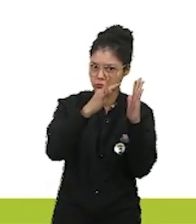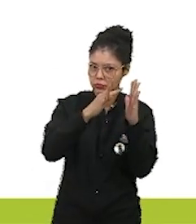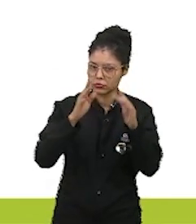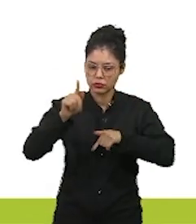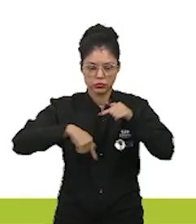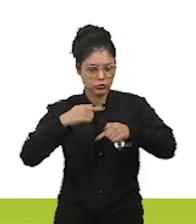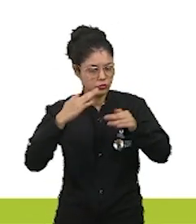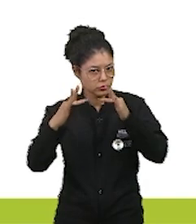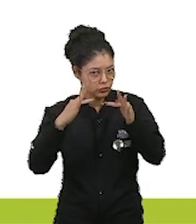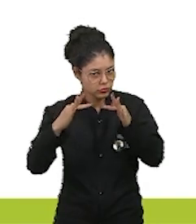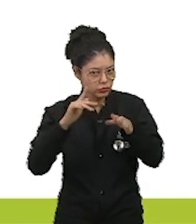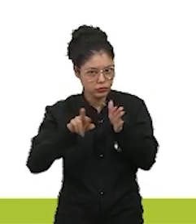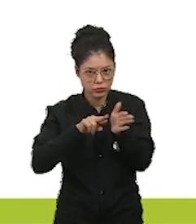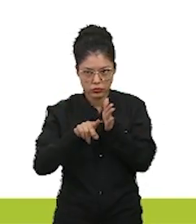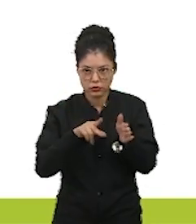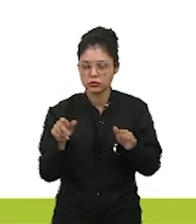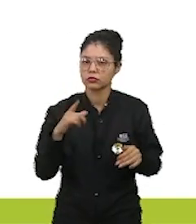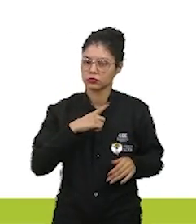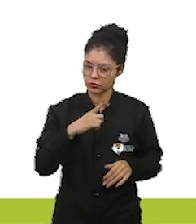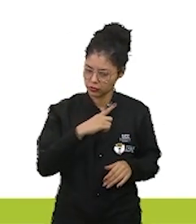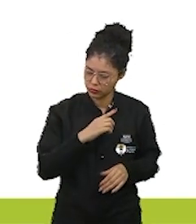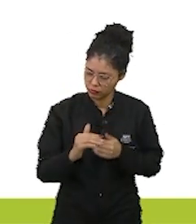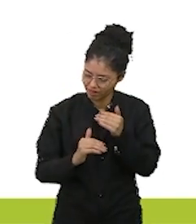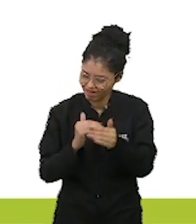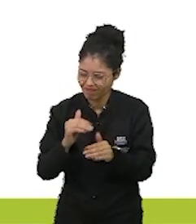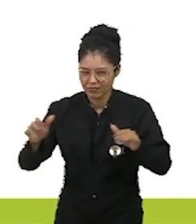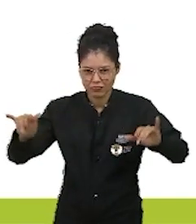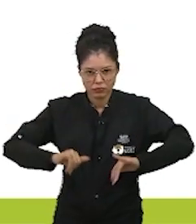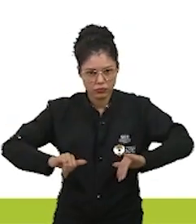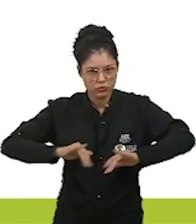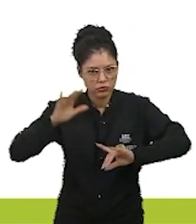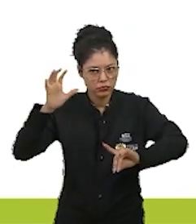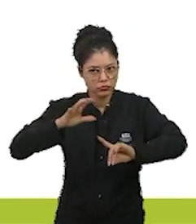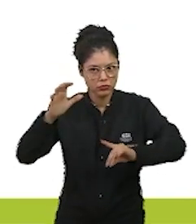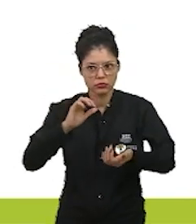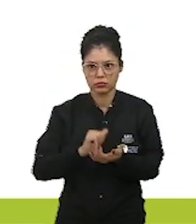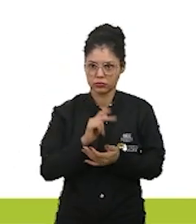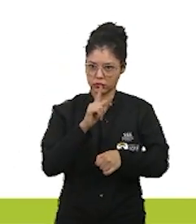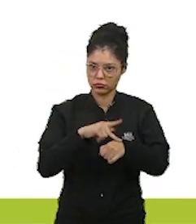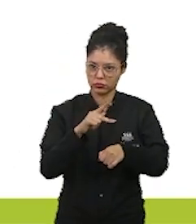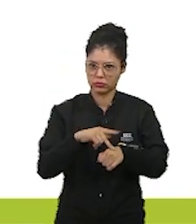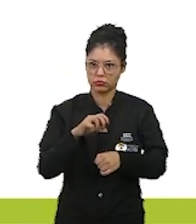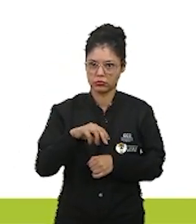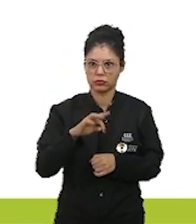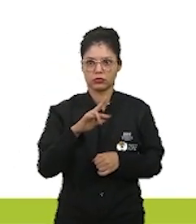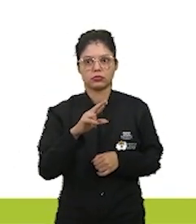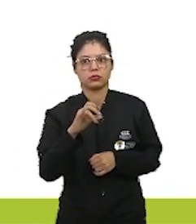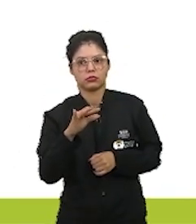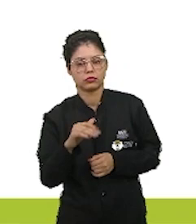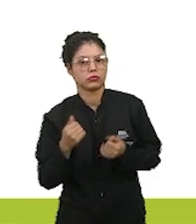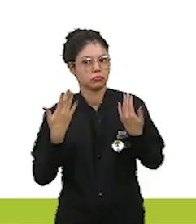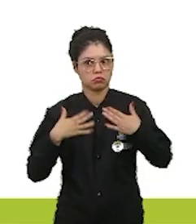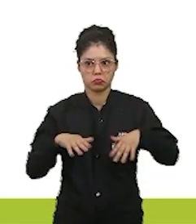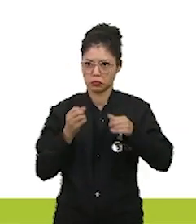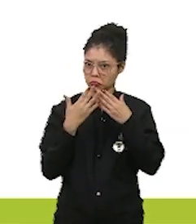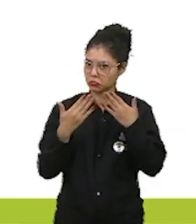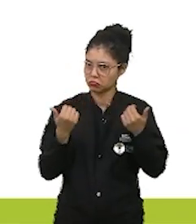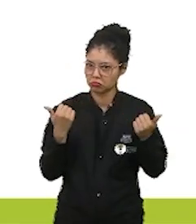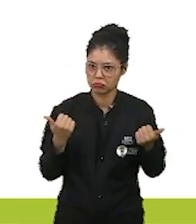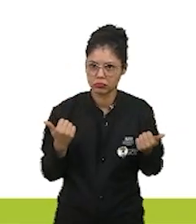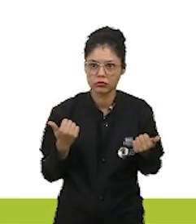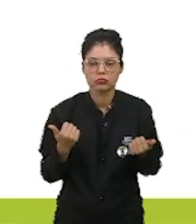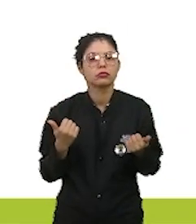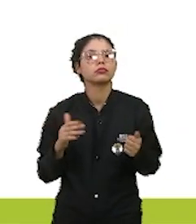químico, físico, biológico, sofrer o processo de erosão e virar uma rocha metamórfica, tranquilamente. A